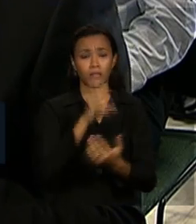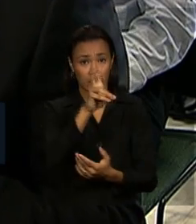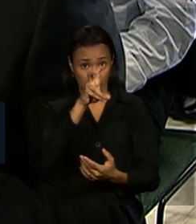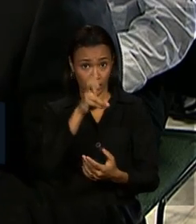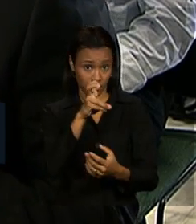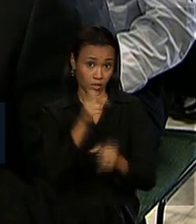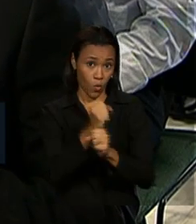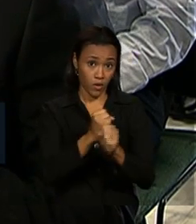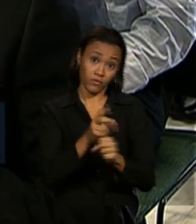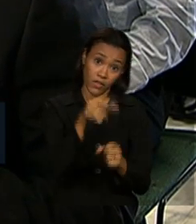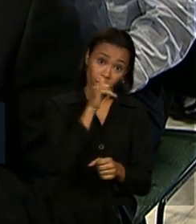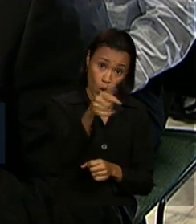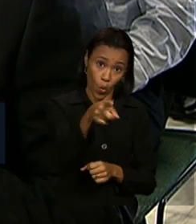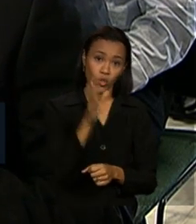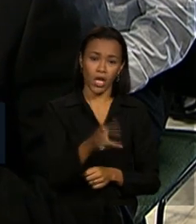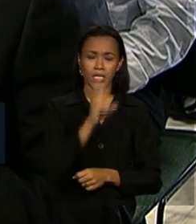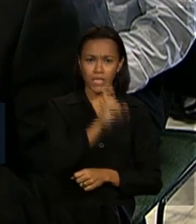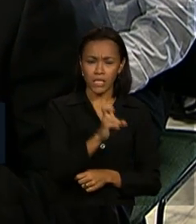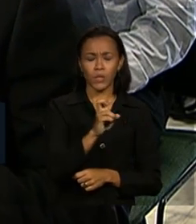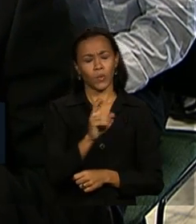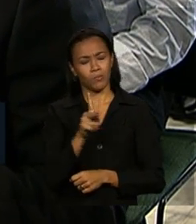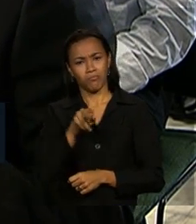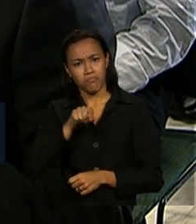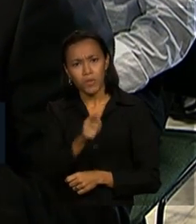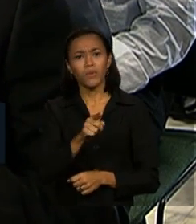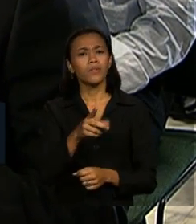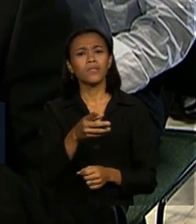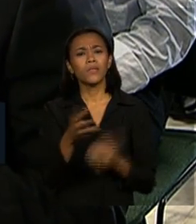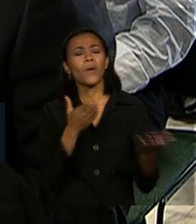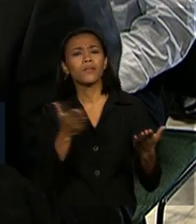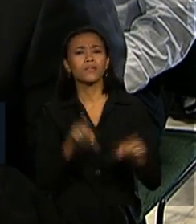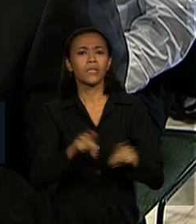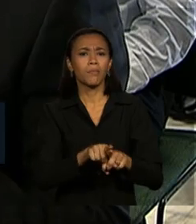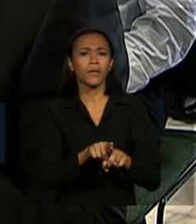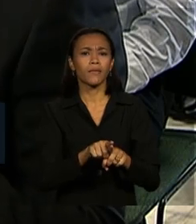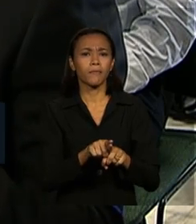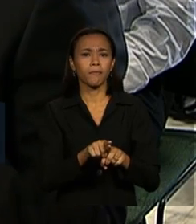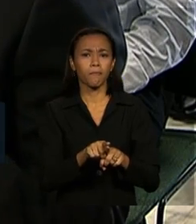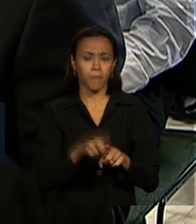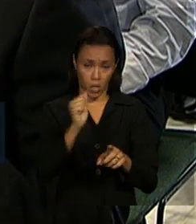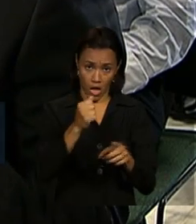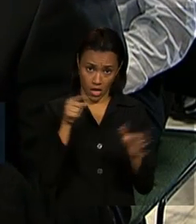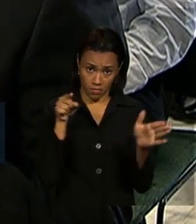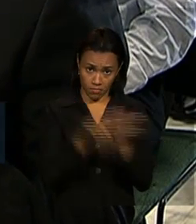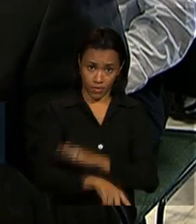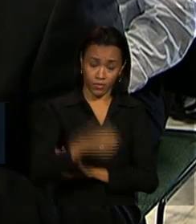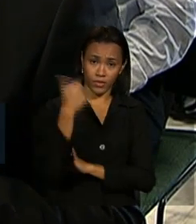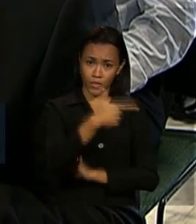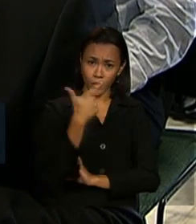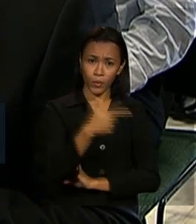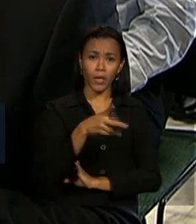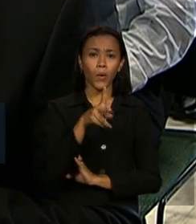o senhor falou em 5,7 mil km e também com relação aos rodovias eh e e uma segunda pergunta é a questão do